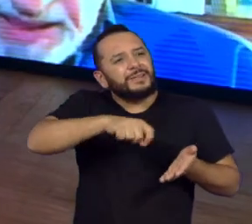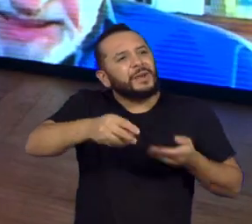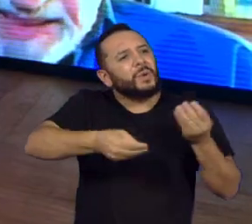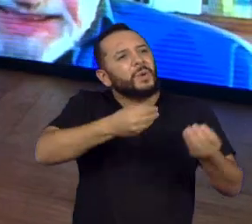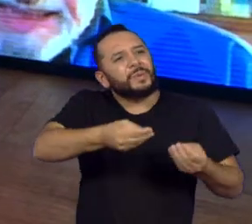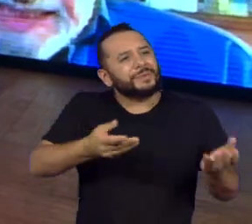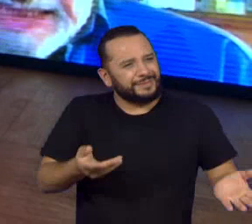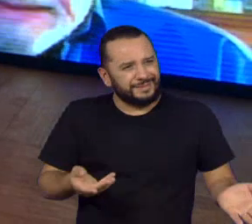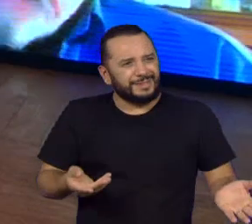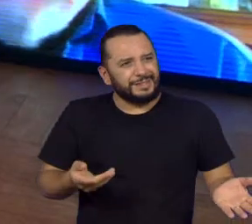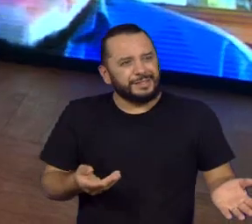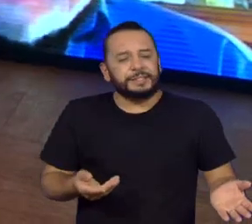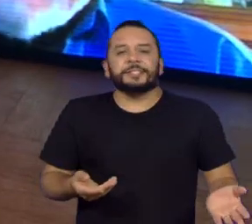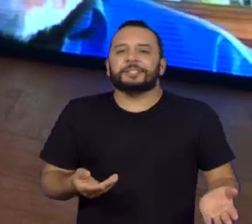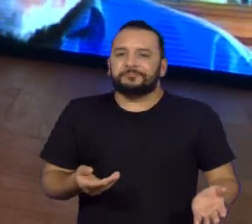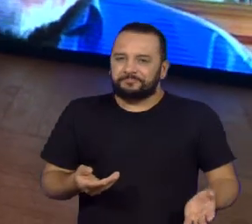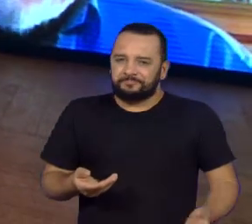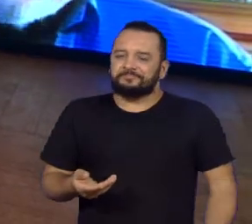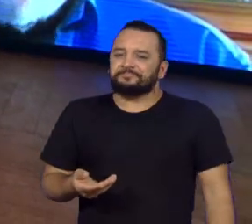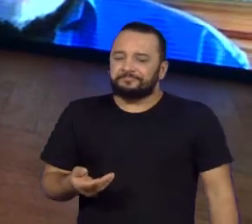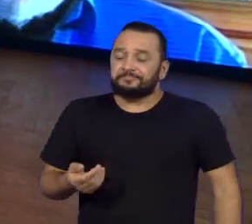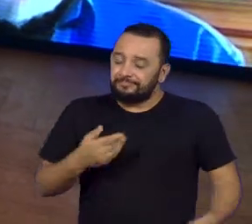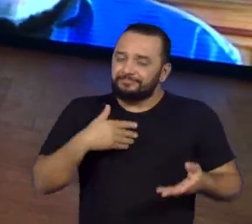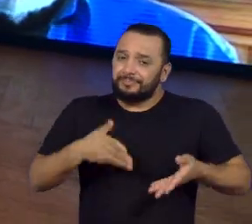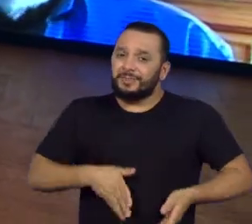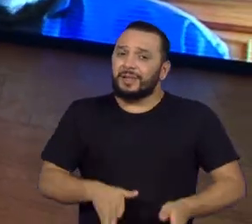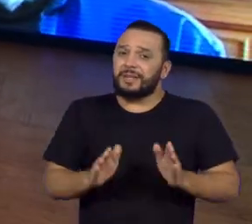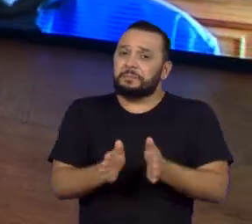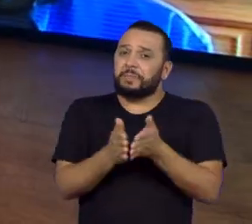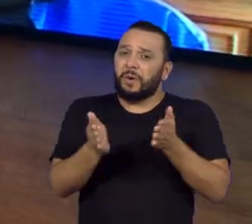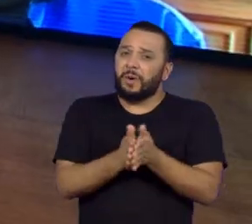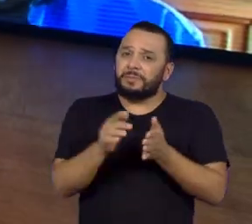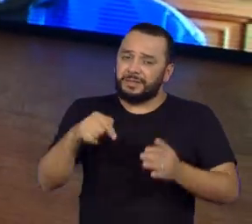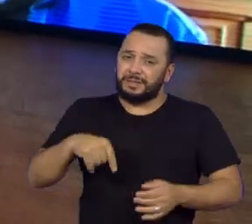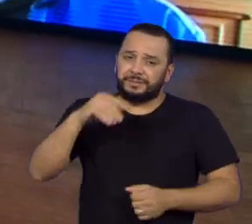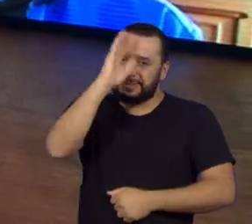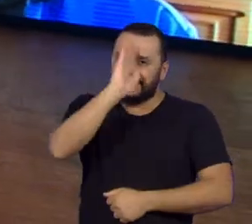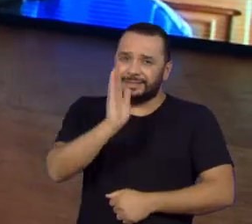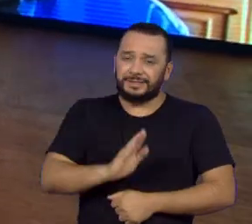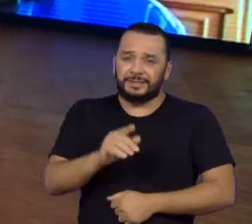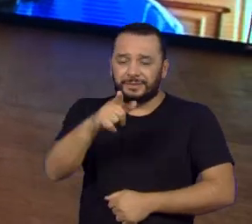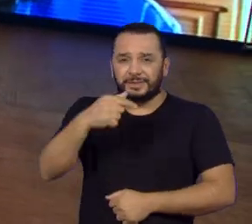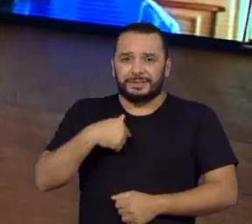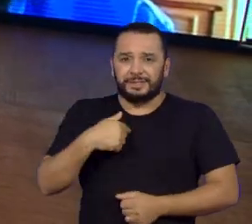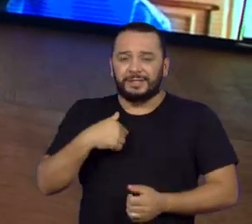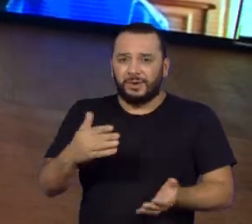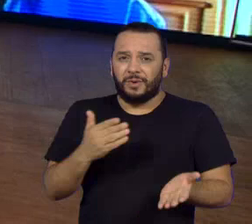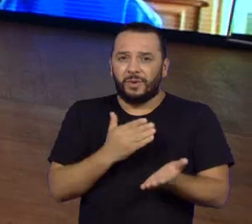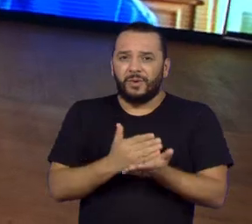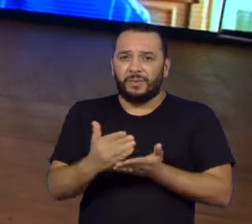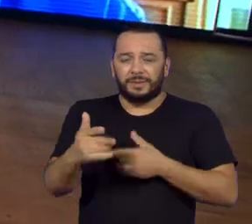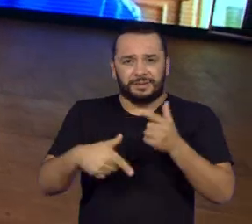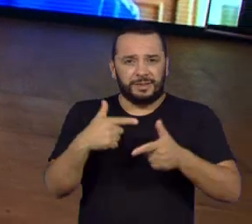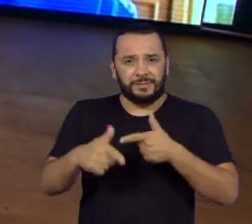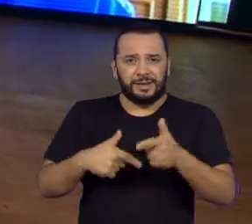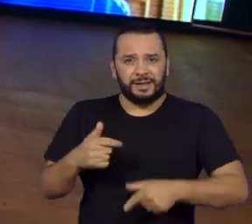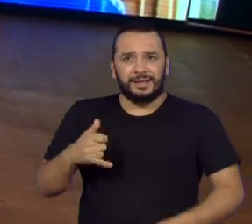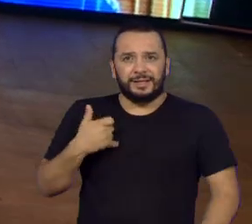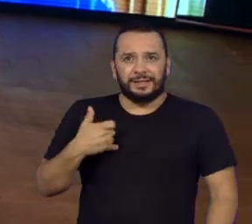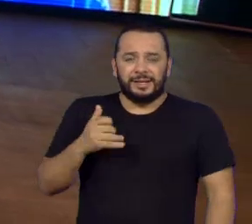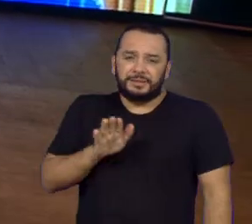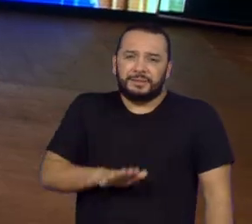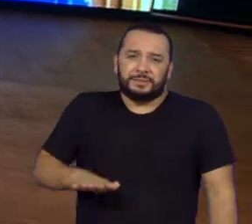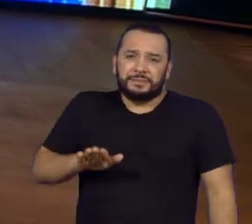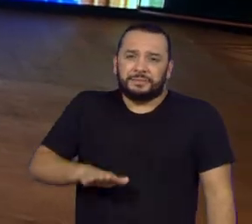Bom, quando nasce pobre no Brasil, você começa a trabalhar muito cedo. E eu sou o mais velho, de